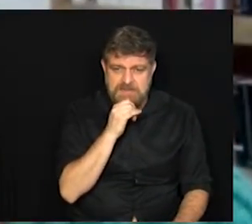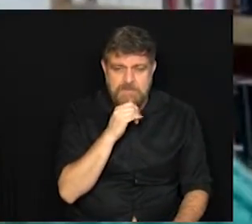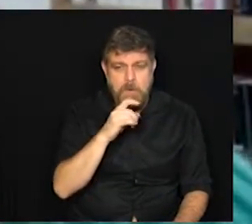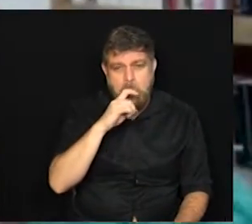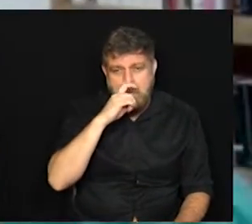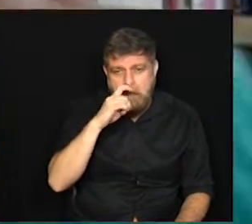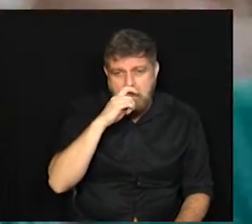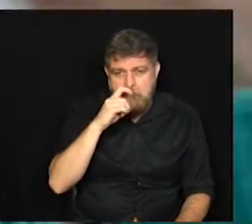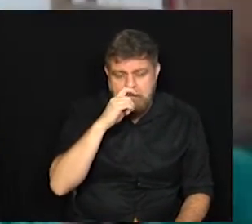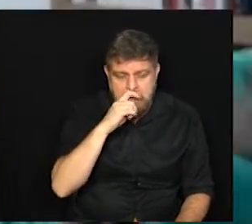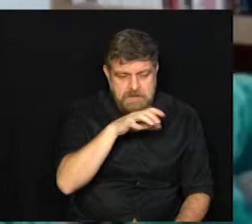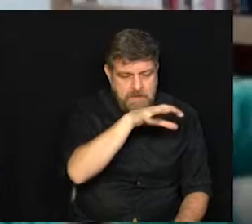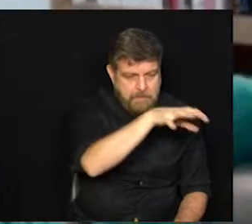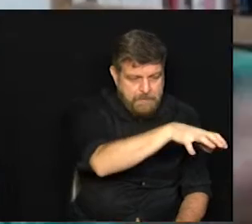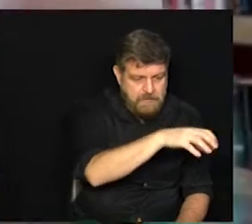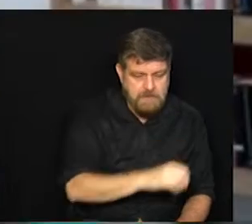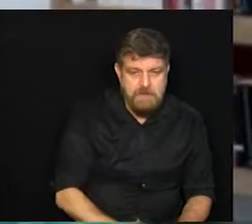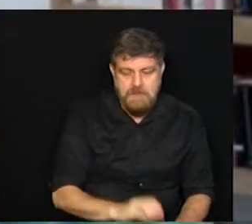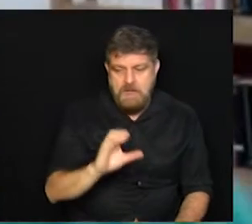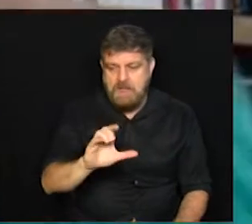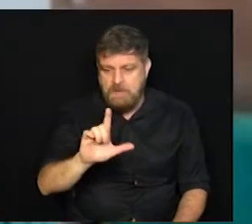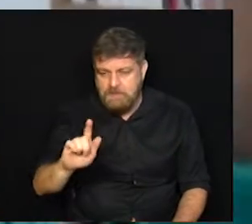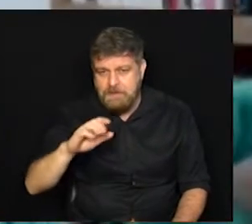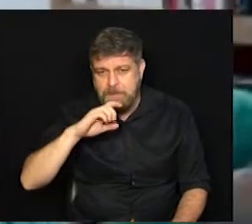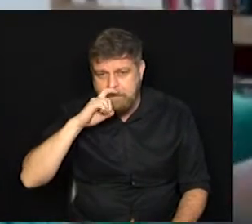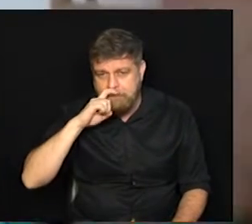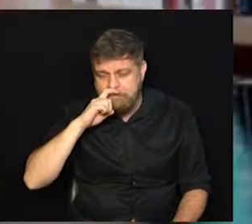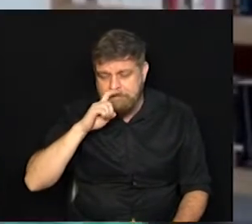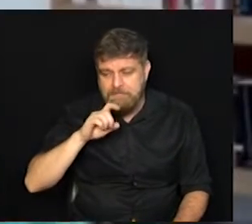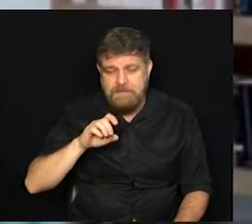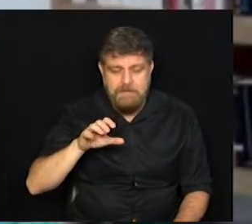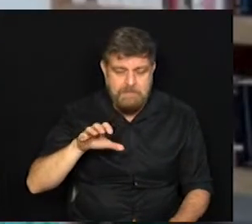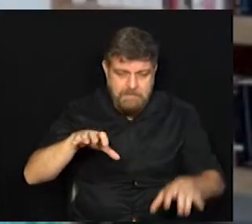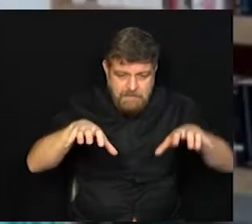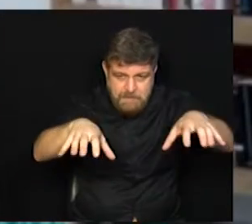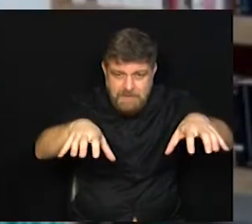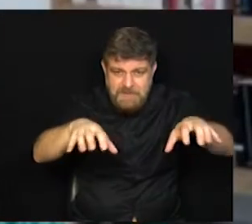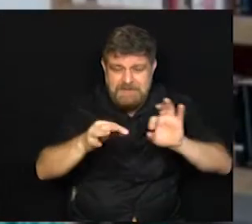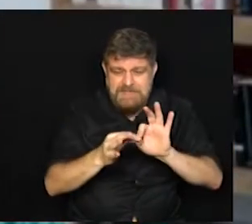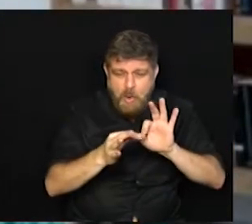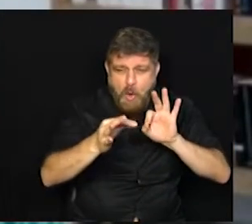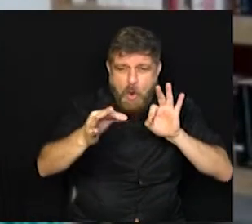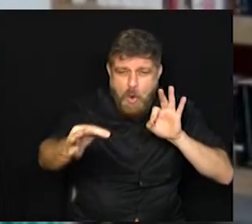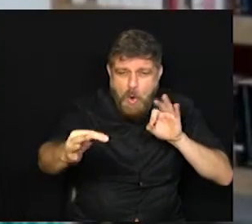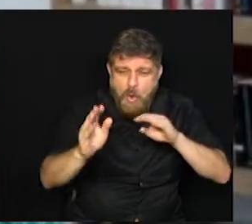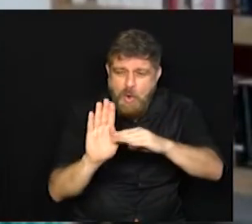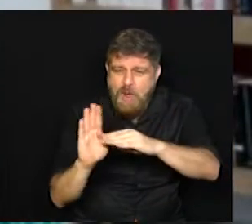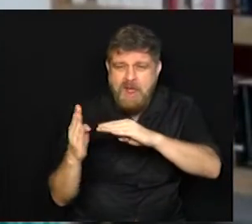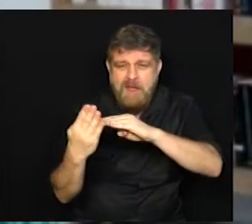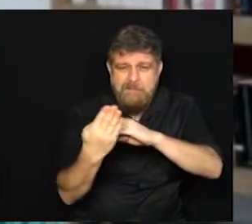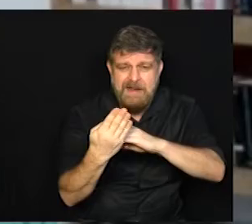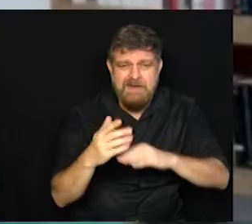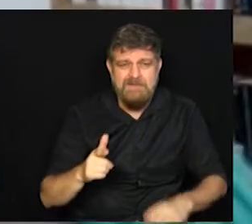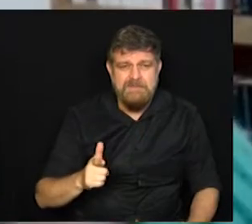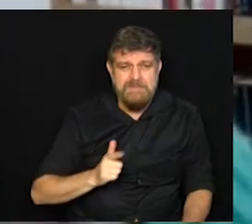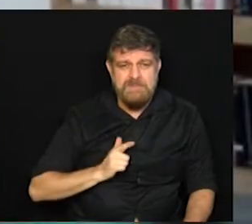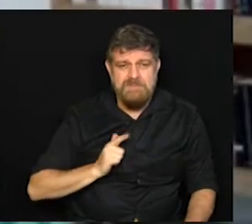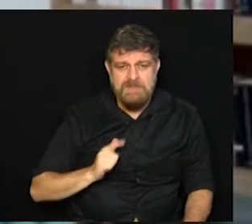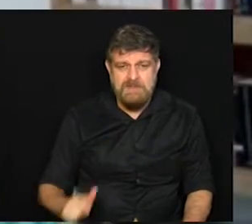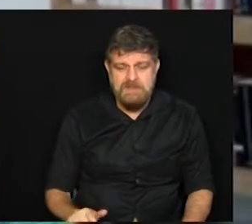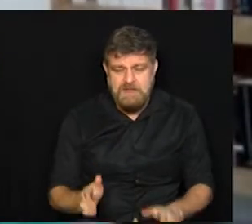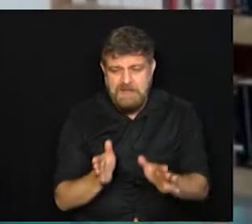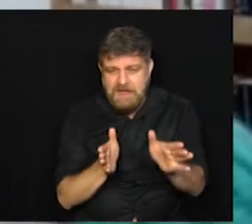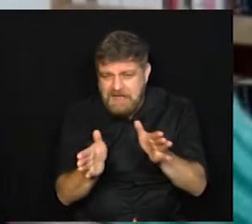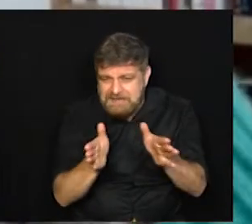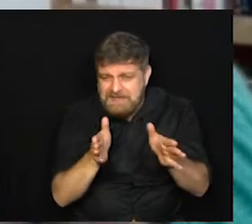Verde, que são regiões periféricas, regiões em que existe uma desigualdade de acesso aos